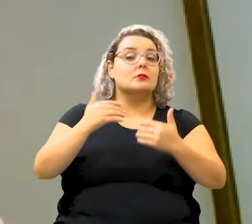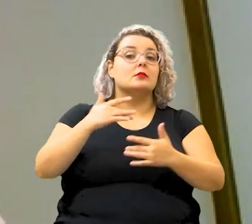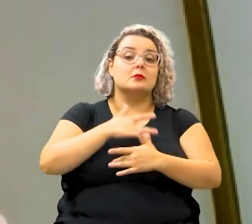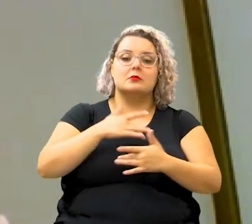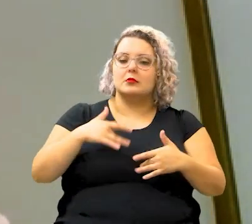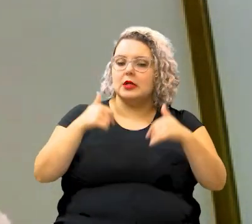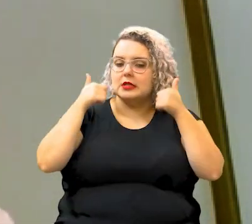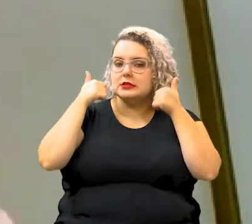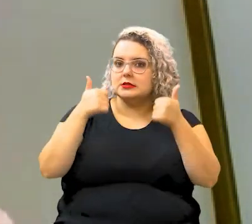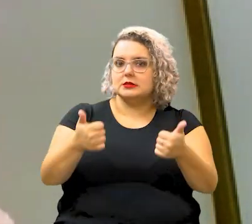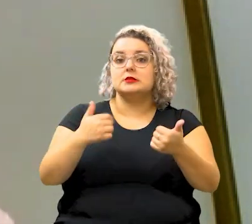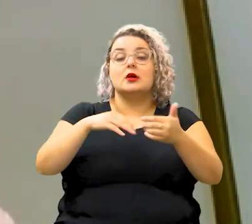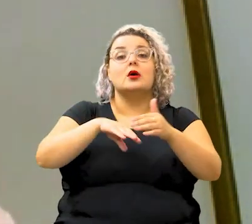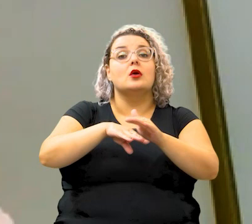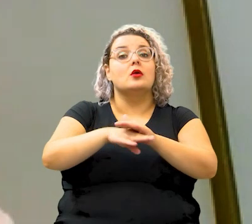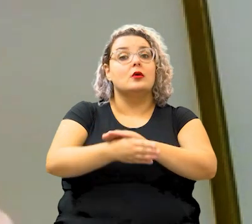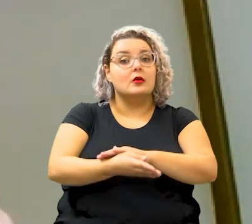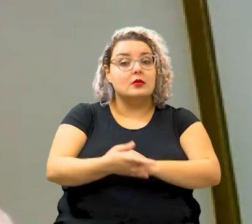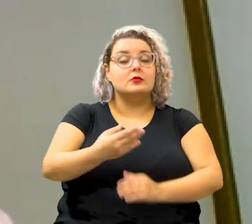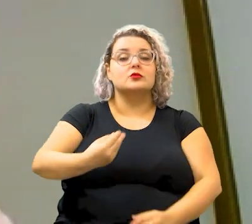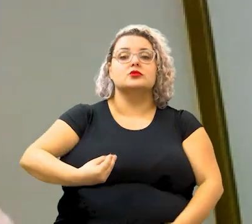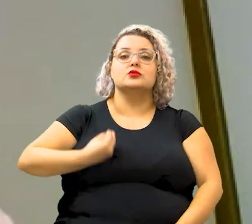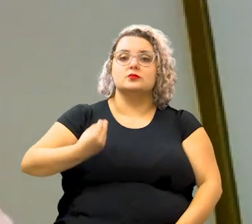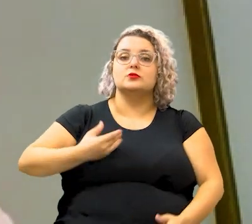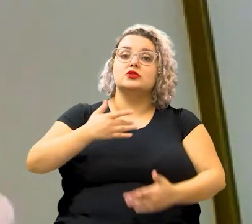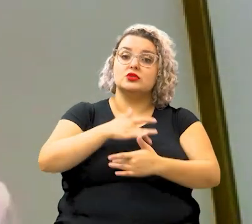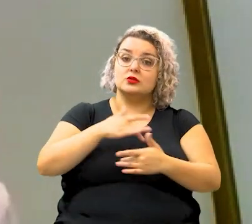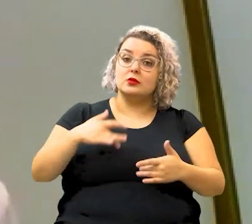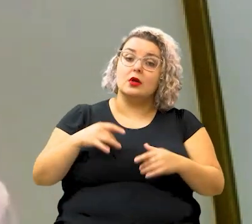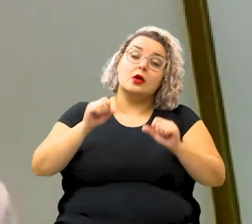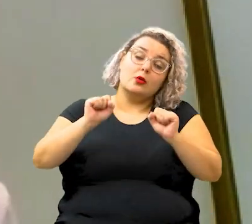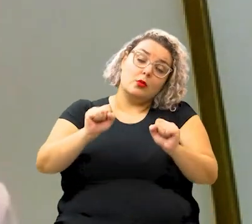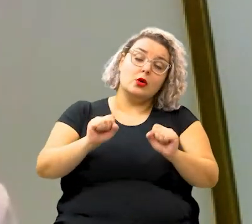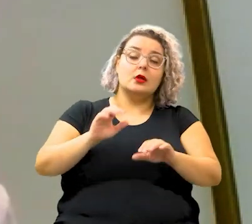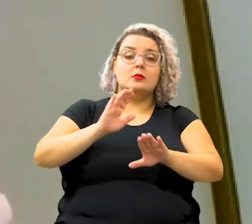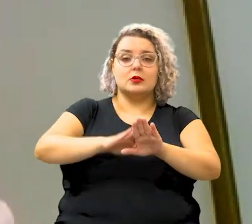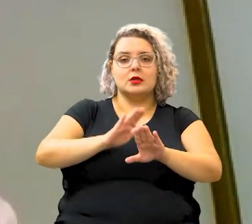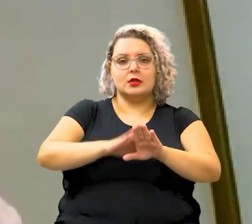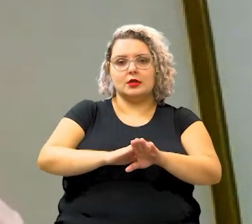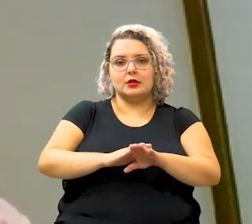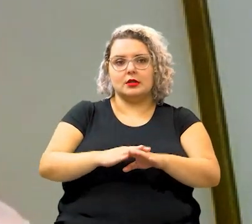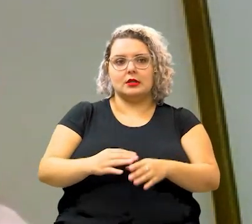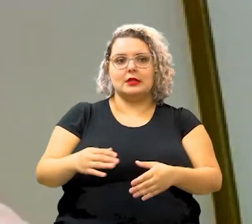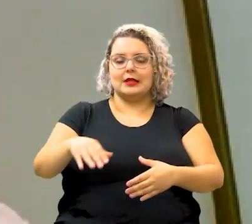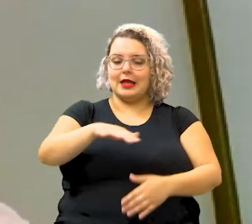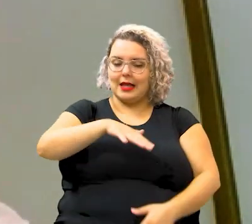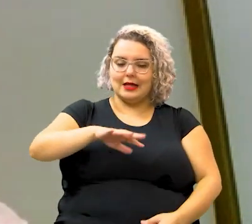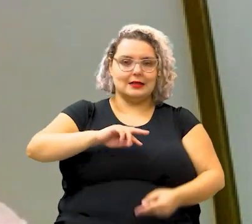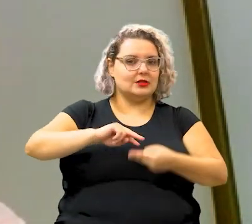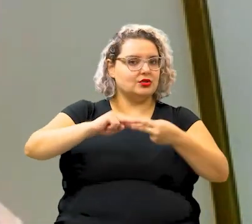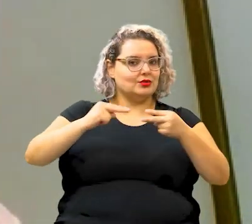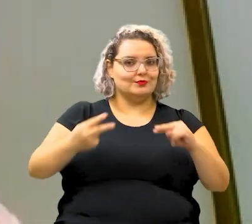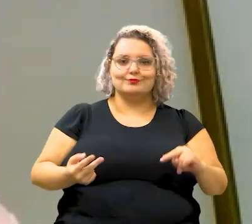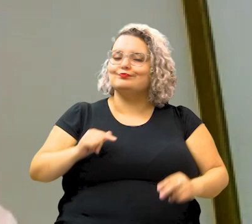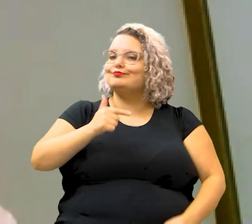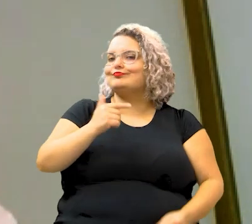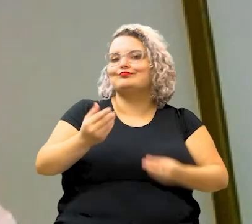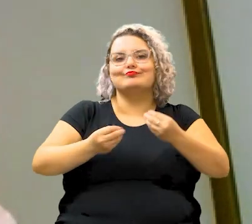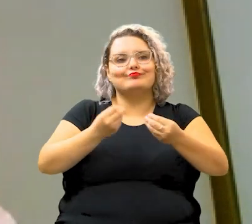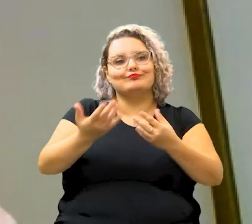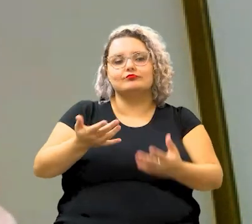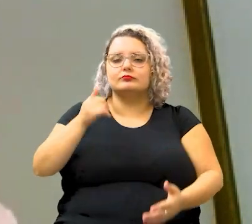adequada. Então, são hábitos de vida saudáveis, que é onde a gente pode atuar. Na parte genética, a gente não tem muito